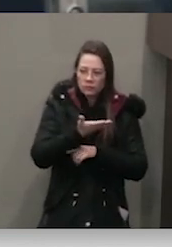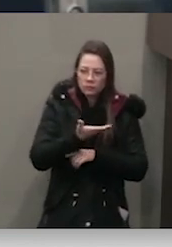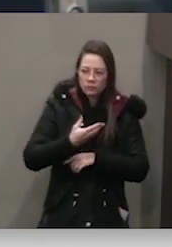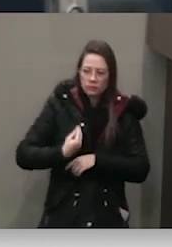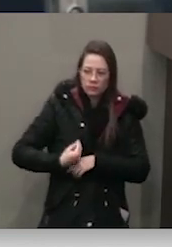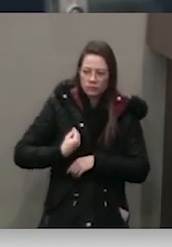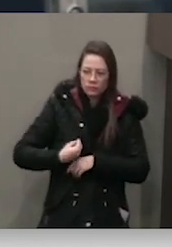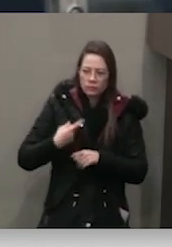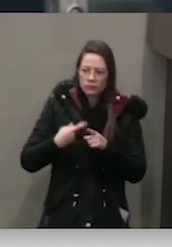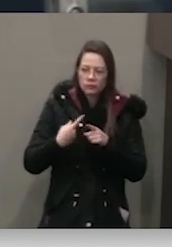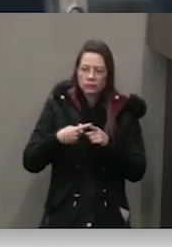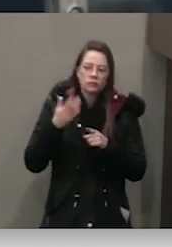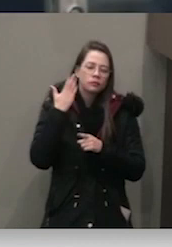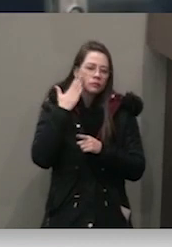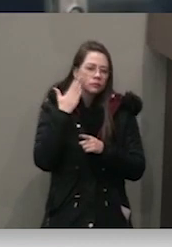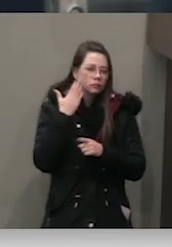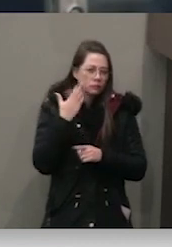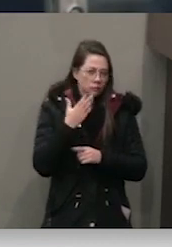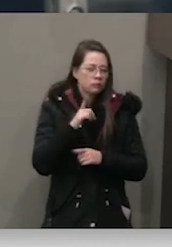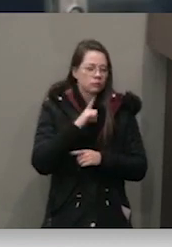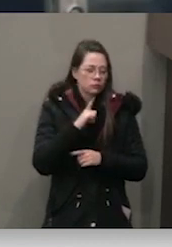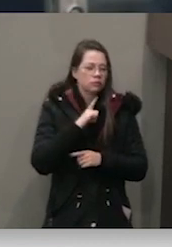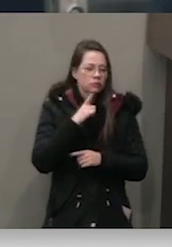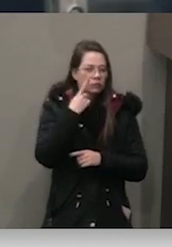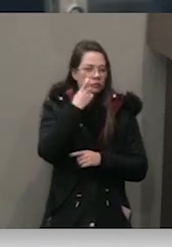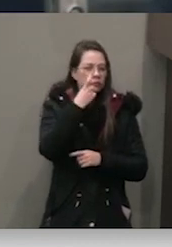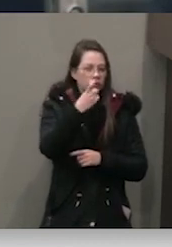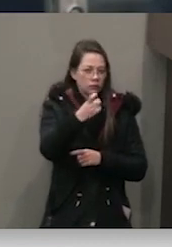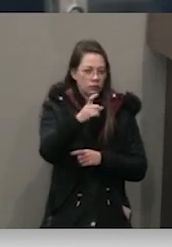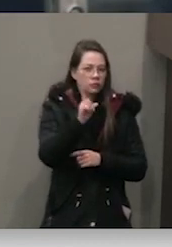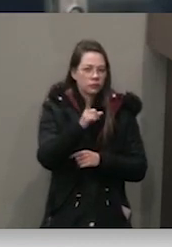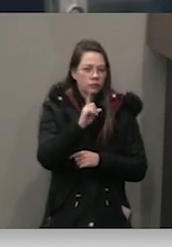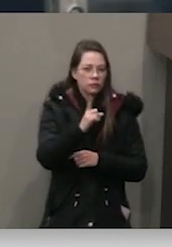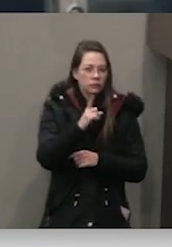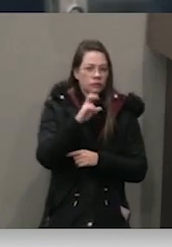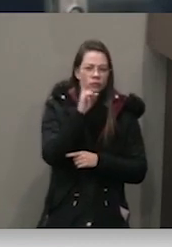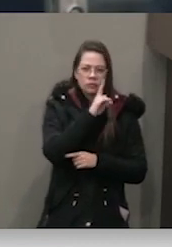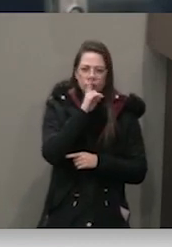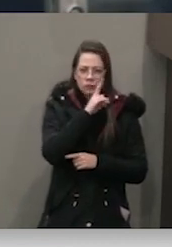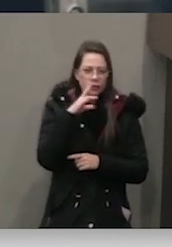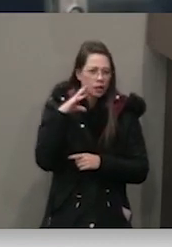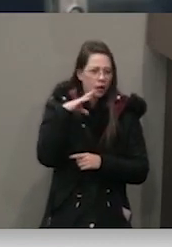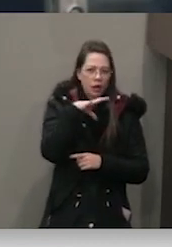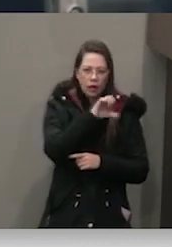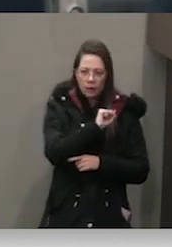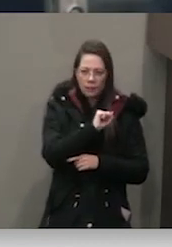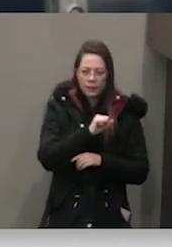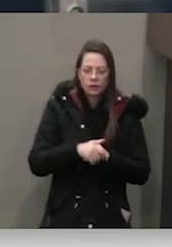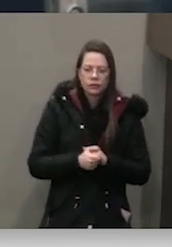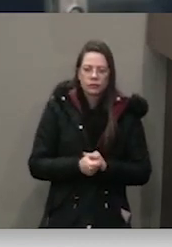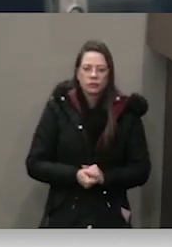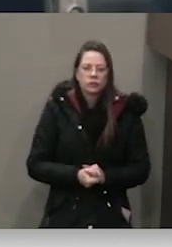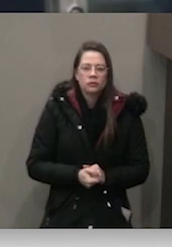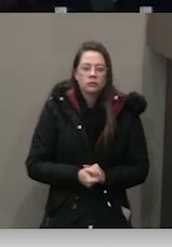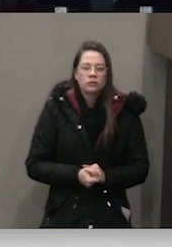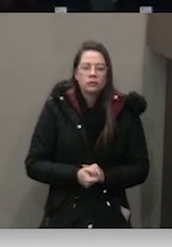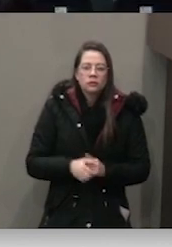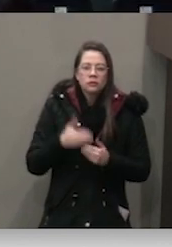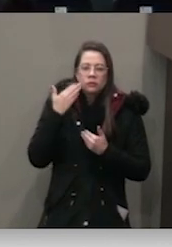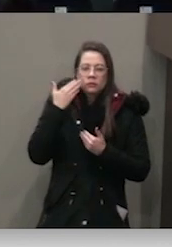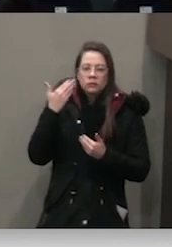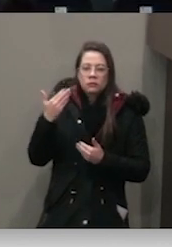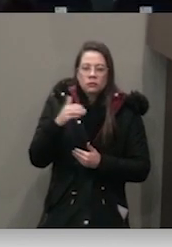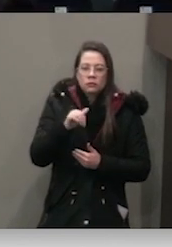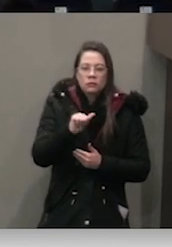porque fiquei sabendo que, de fato, existe essa intenção e é urgente que se faça isso. É só essa a minha manifestação. Obrigada,